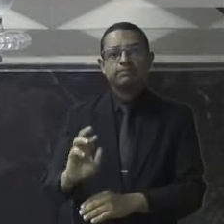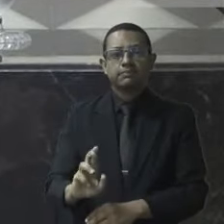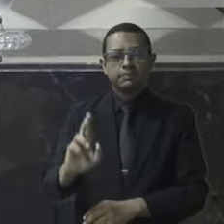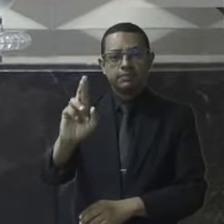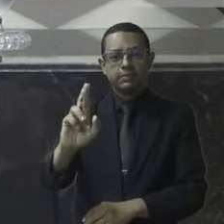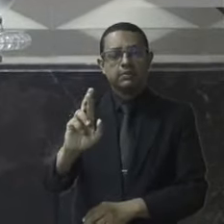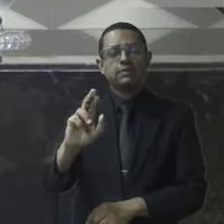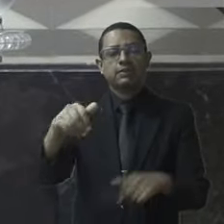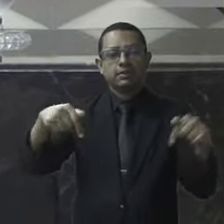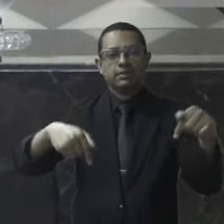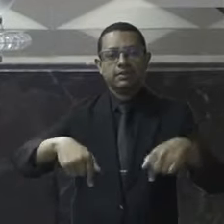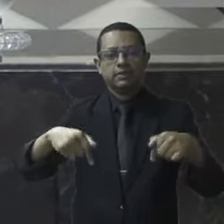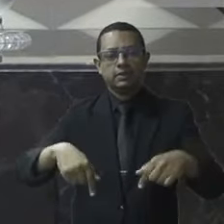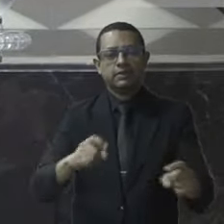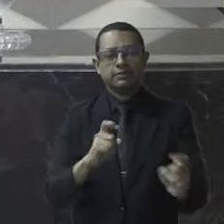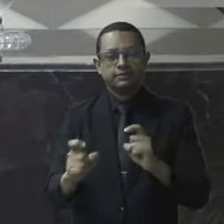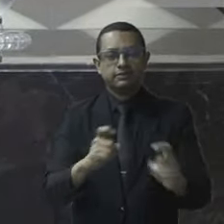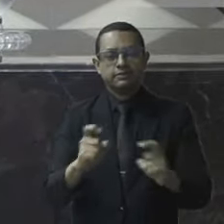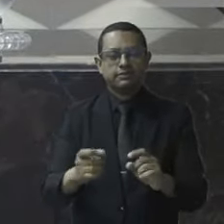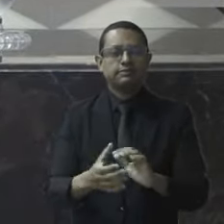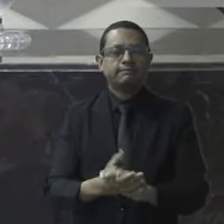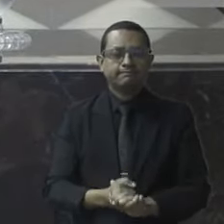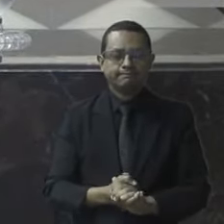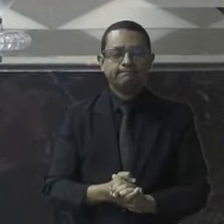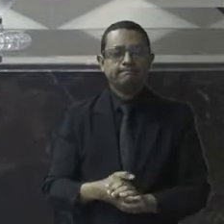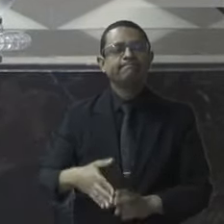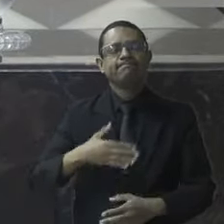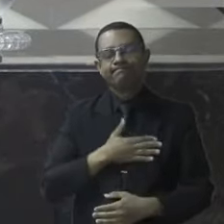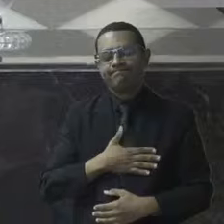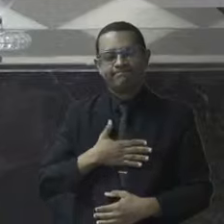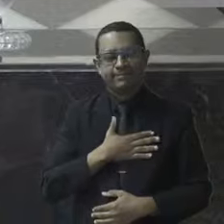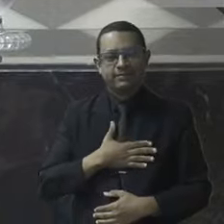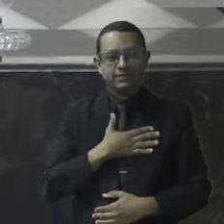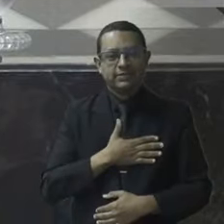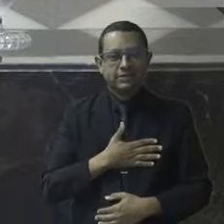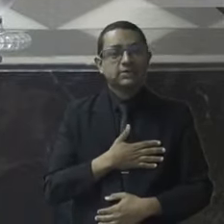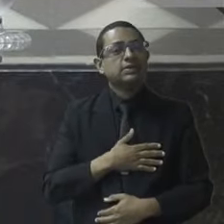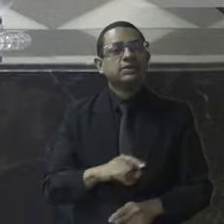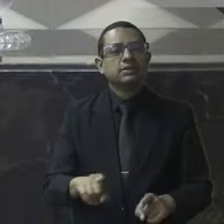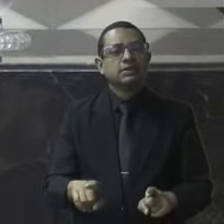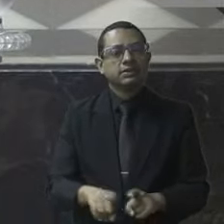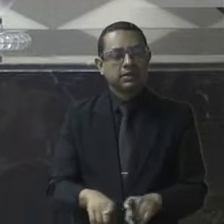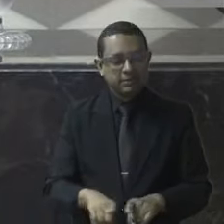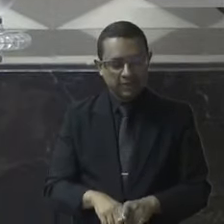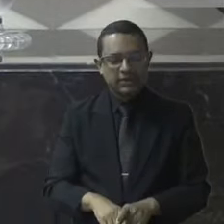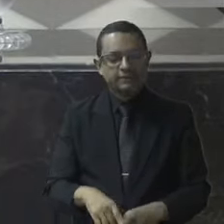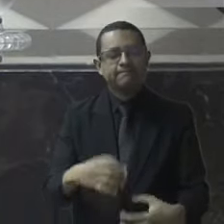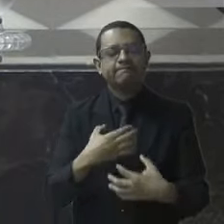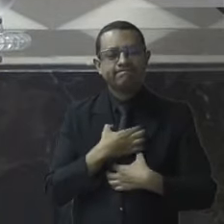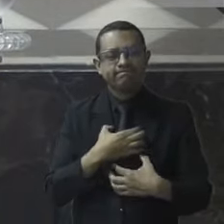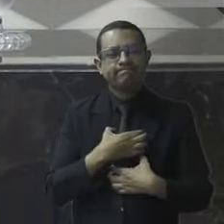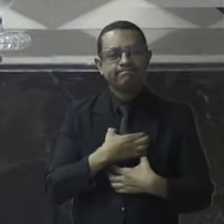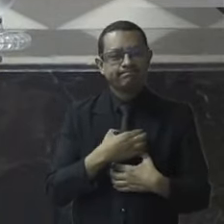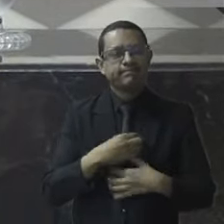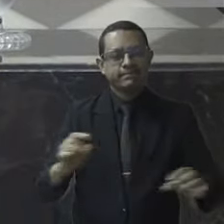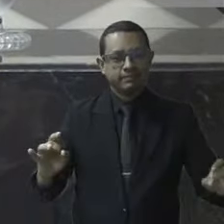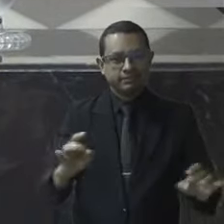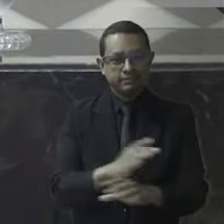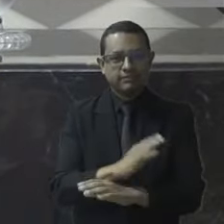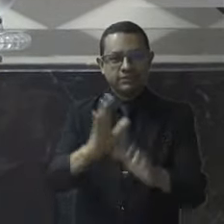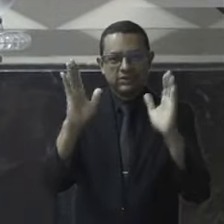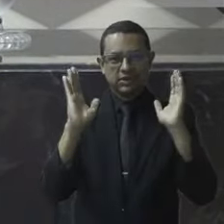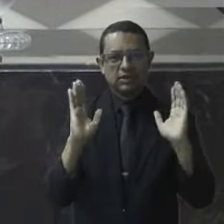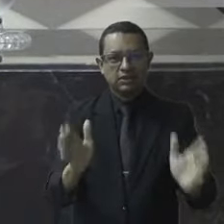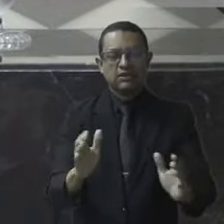sessão. É com grande satisfação e com senso de dever cumprido que faço